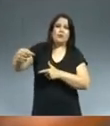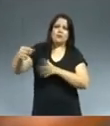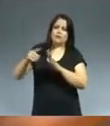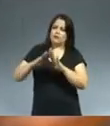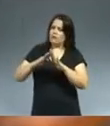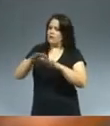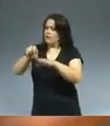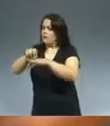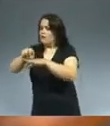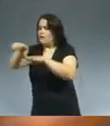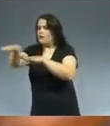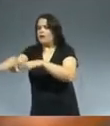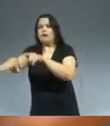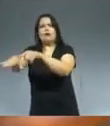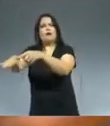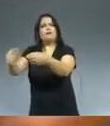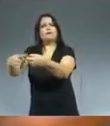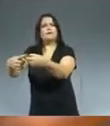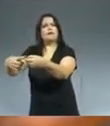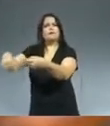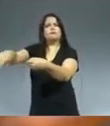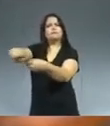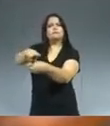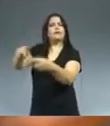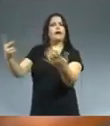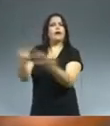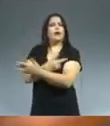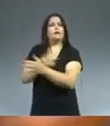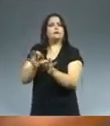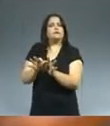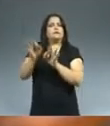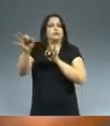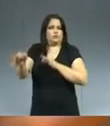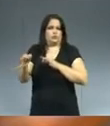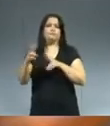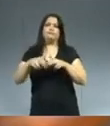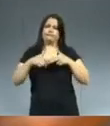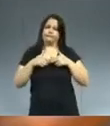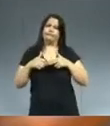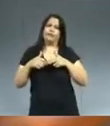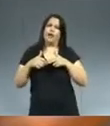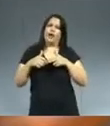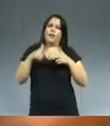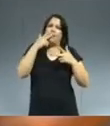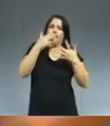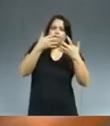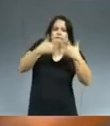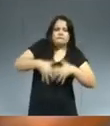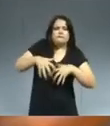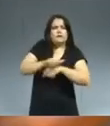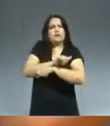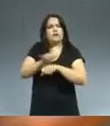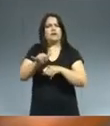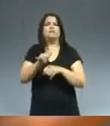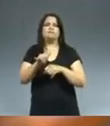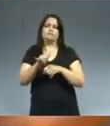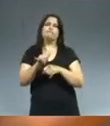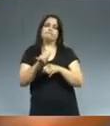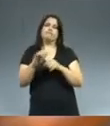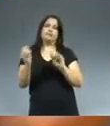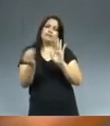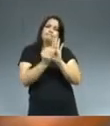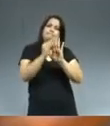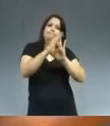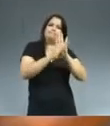na hora de fazer esse deslocamento até a cidade justamente pelas estão alô e ela tem que fazer parte desse desafio